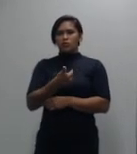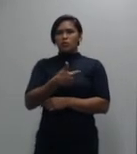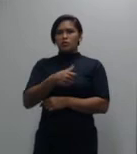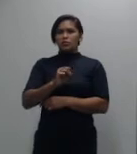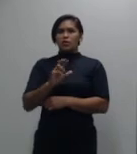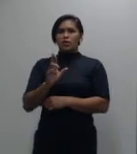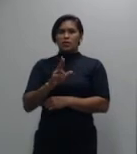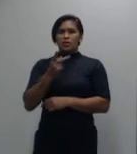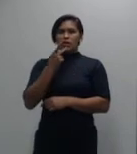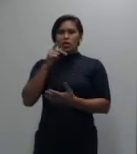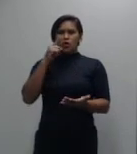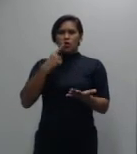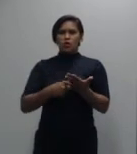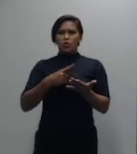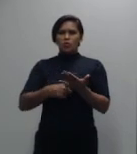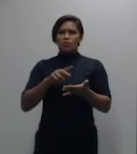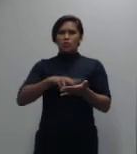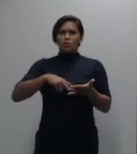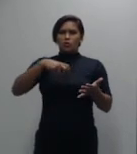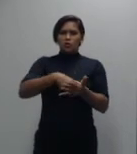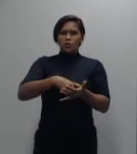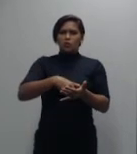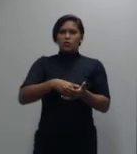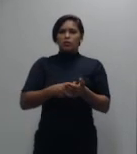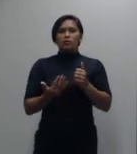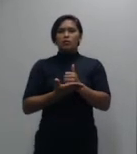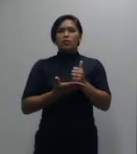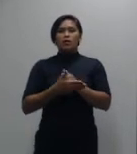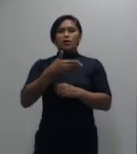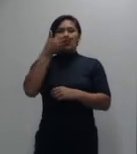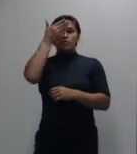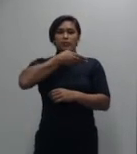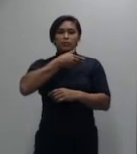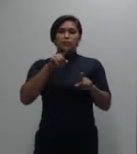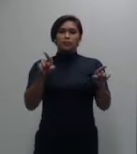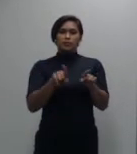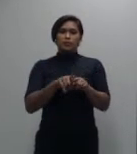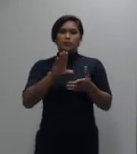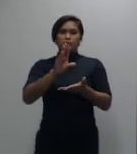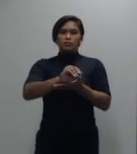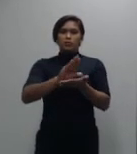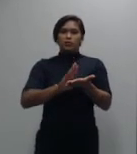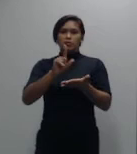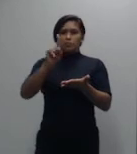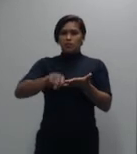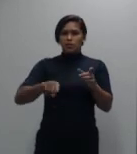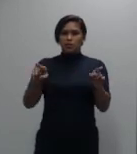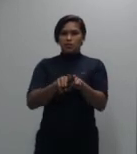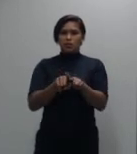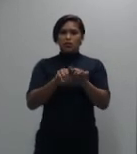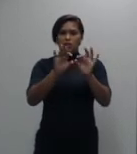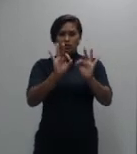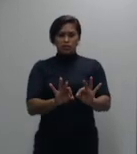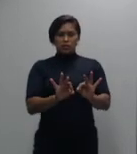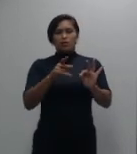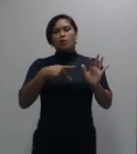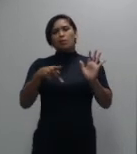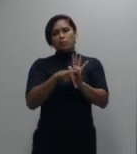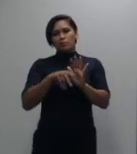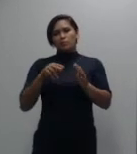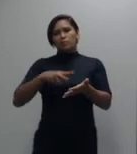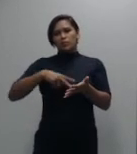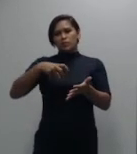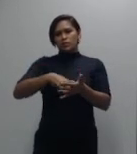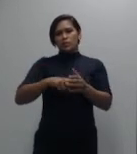juiz confirma e problema o seu carinho que é com base nessa prova que foi copiada sorrateiramente que eu fiz a própria sentença no